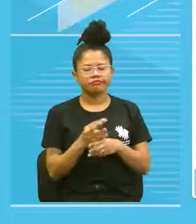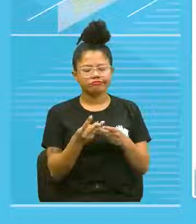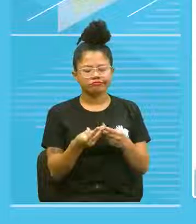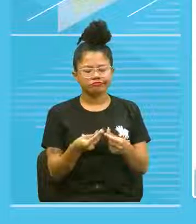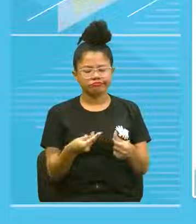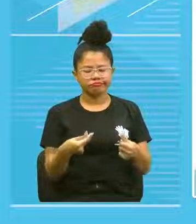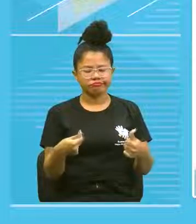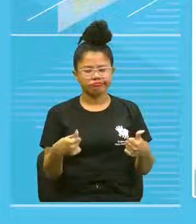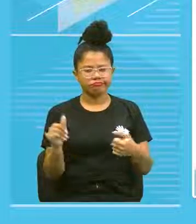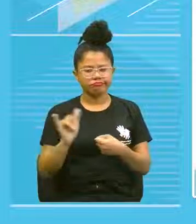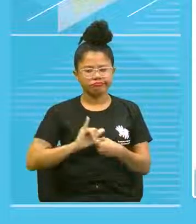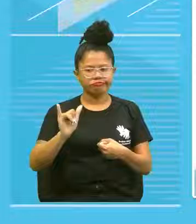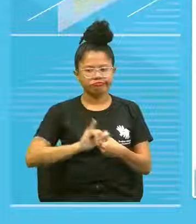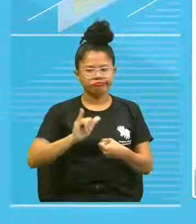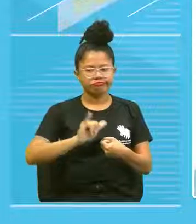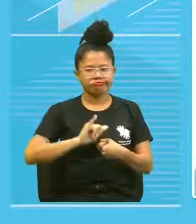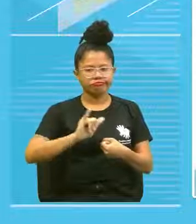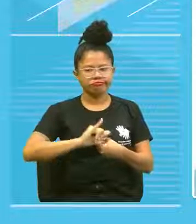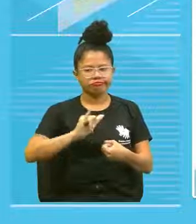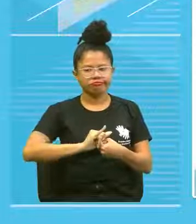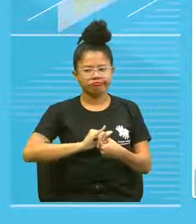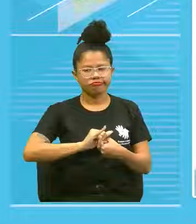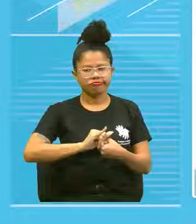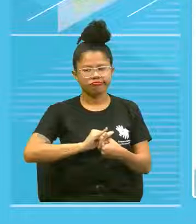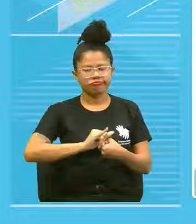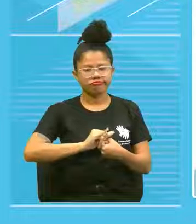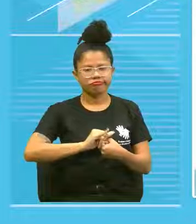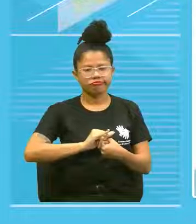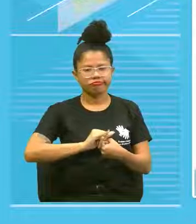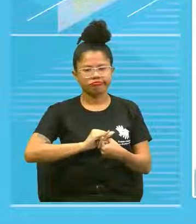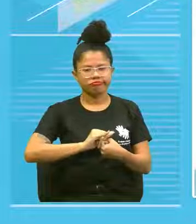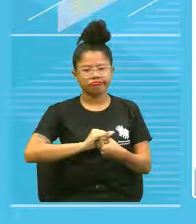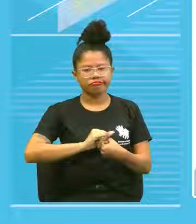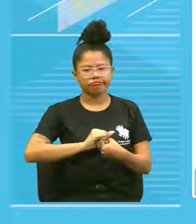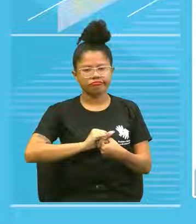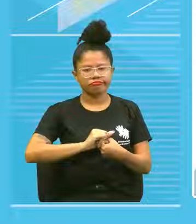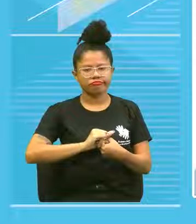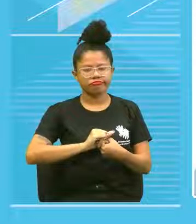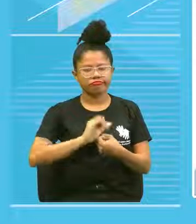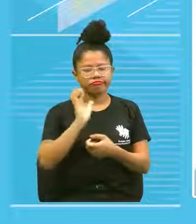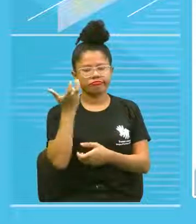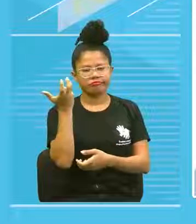eu falei do carvão mineral